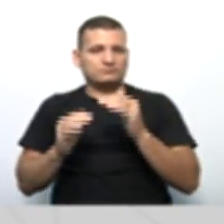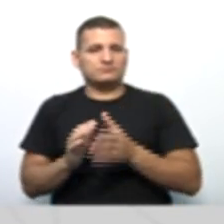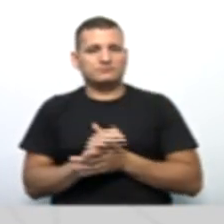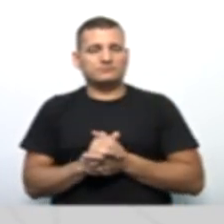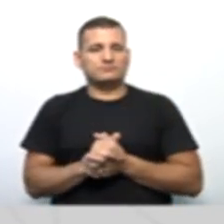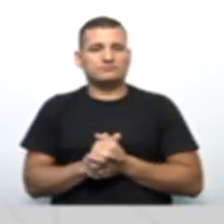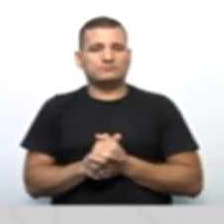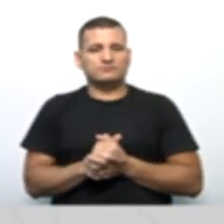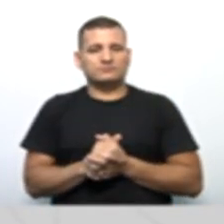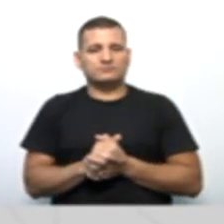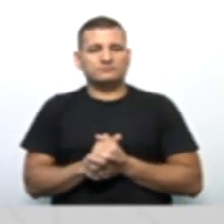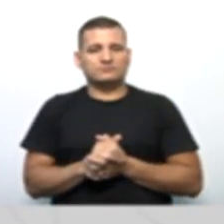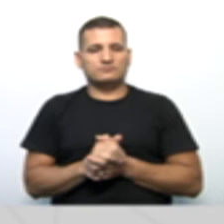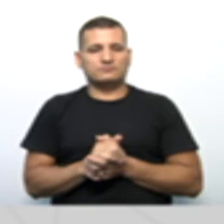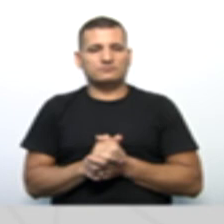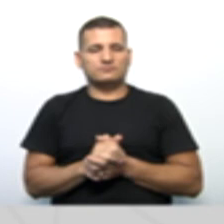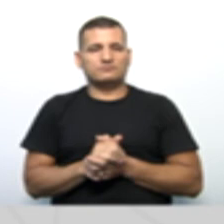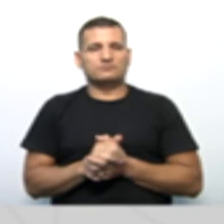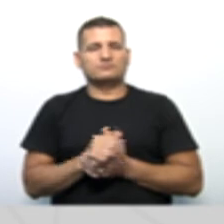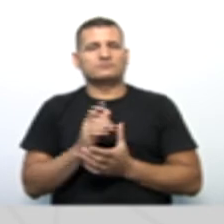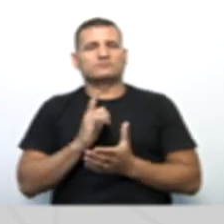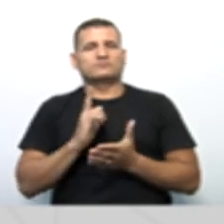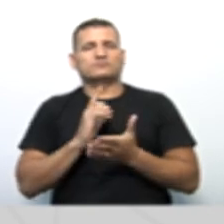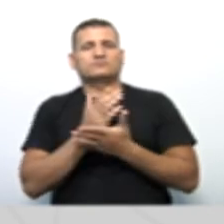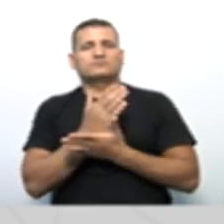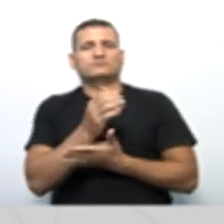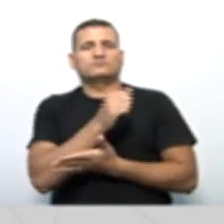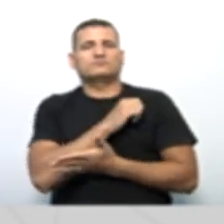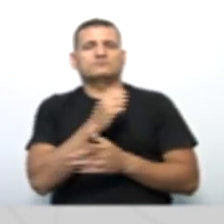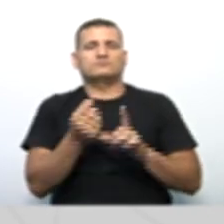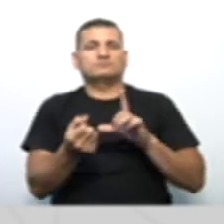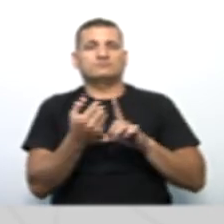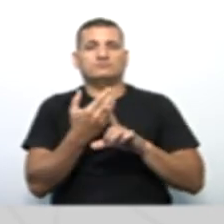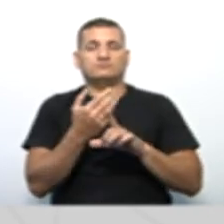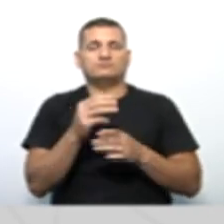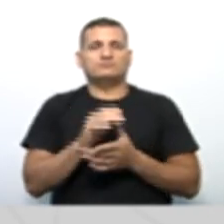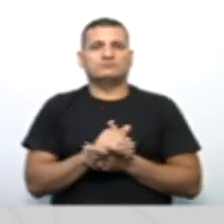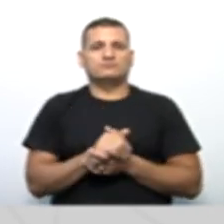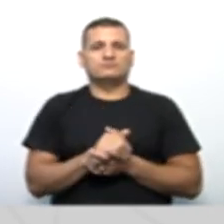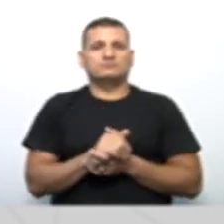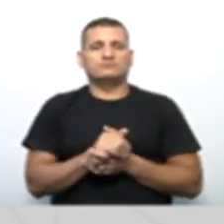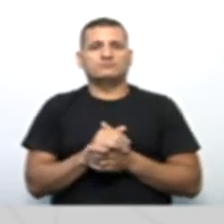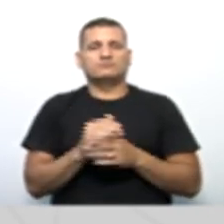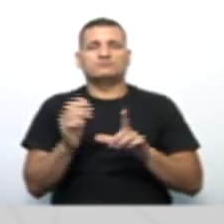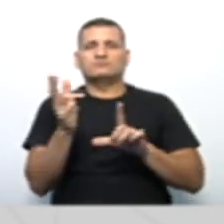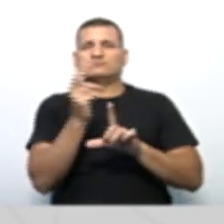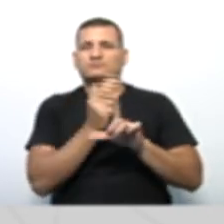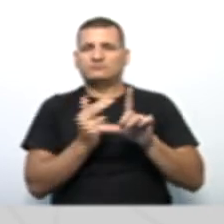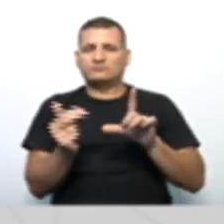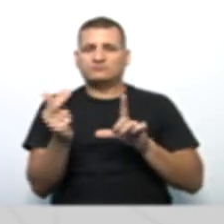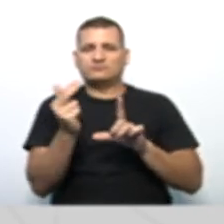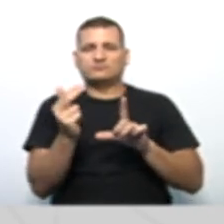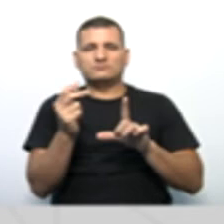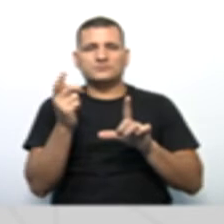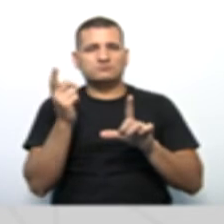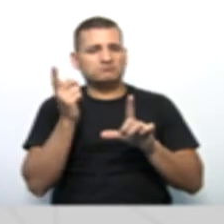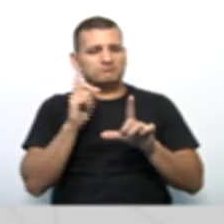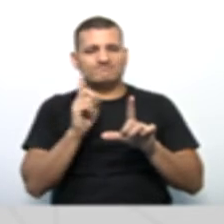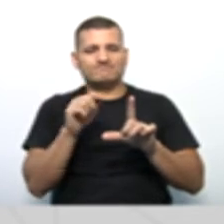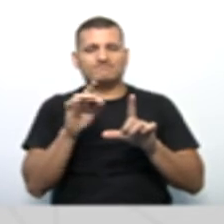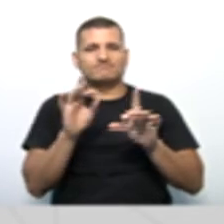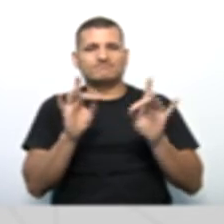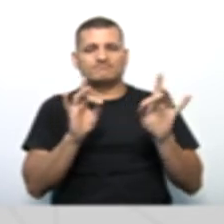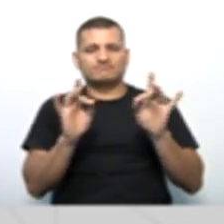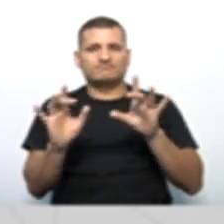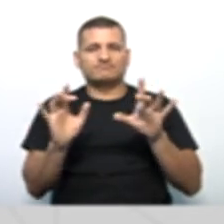temos alunos que mandaram aqui dodói frame eu vou ter que te dá pra te depois porque eu não to conseguindo copiar e colar